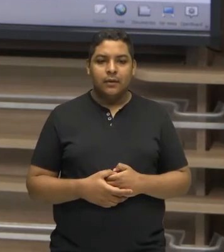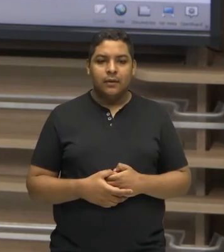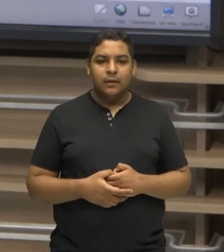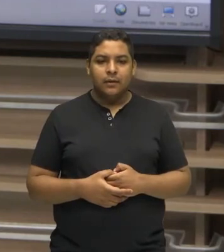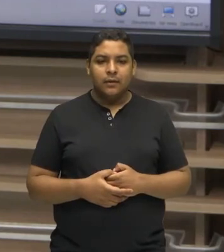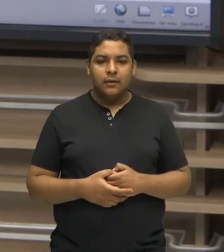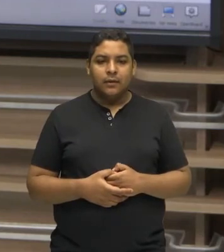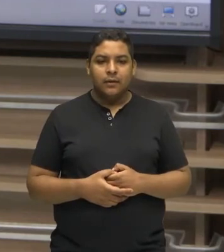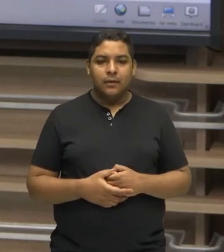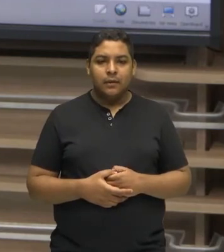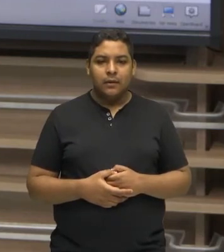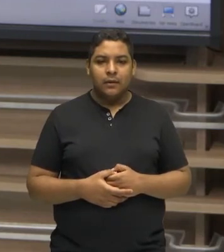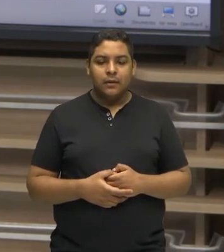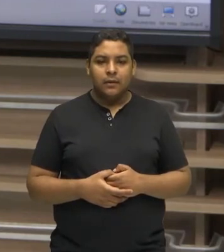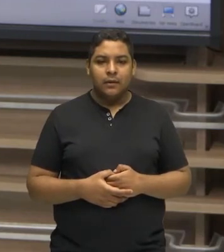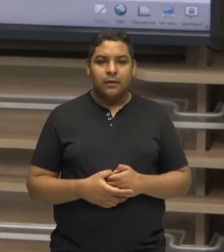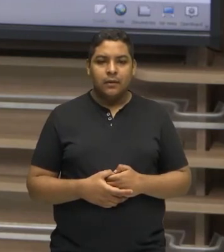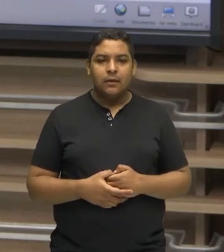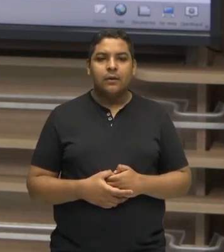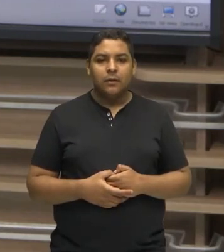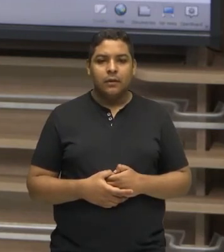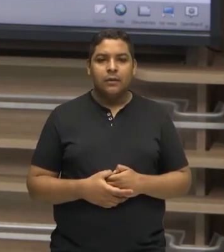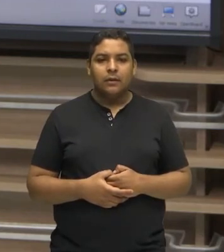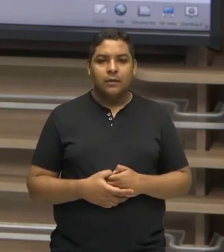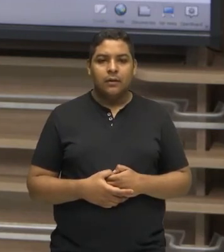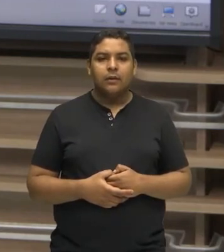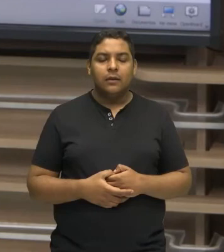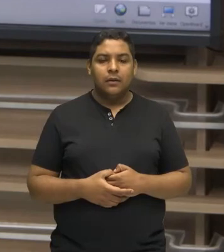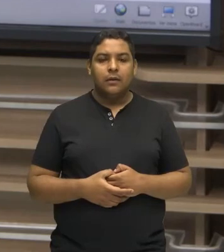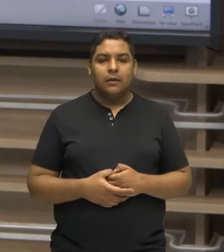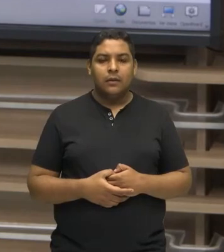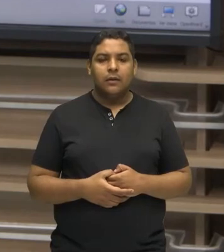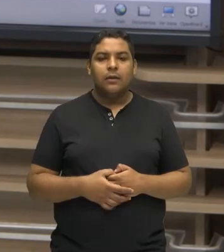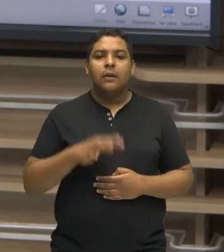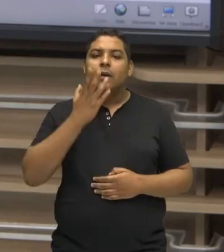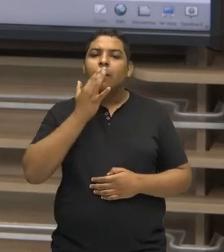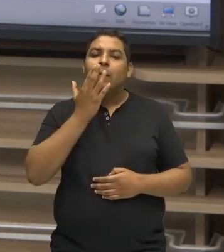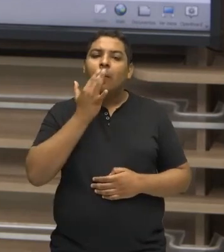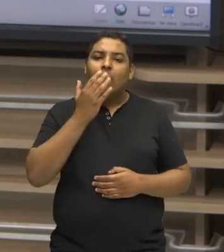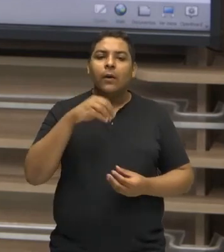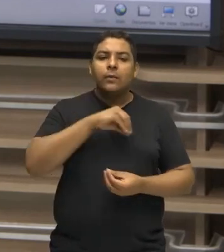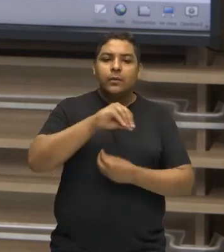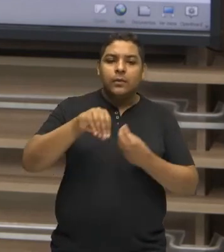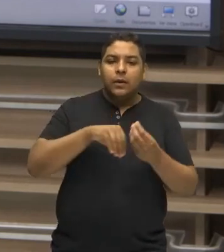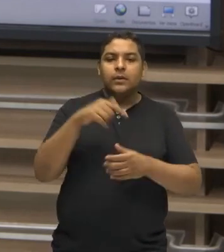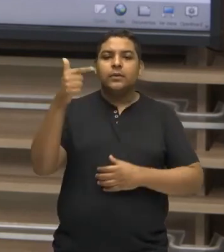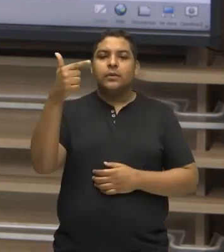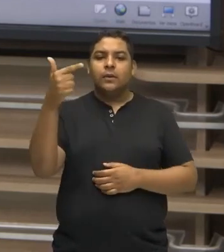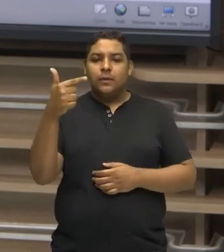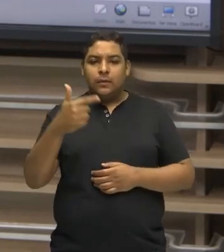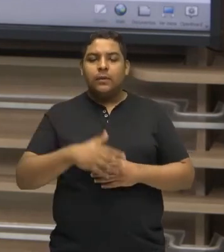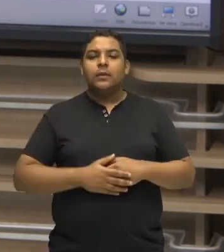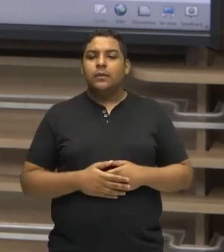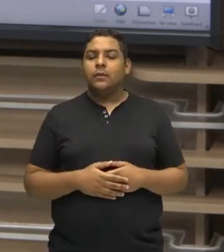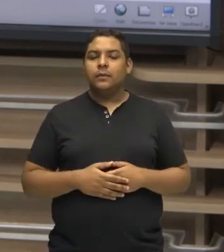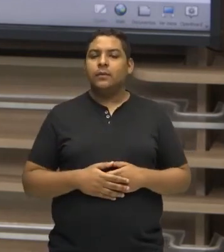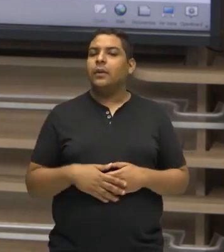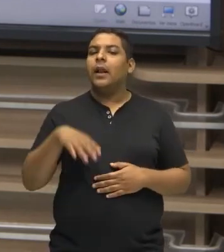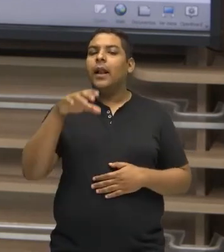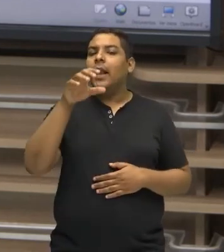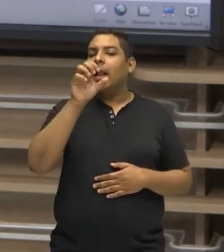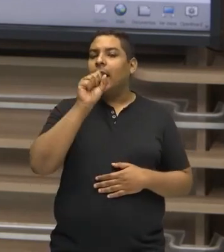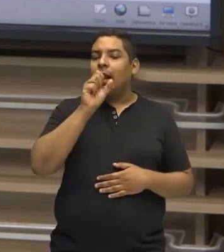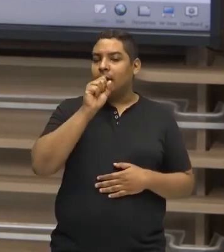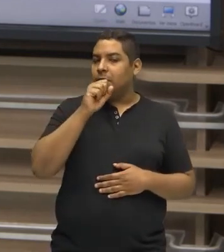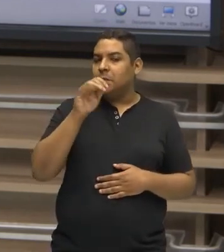podem fazer, né, essa composição com essas cores que são chamadas secundárias, por exemplo, o laranja. E também qual